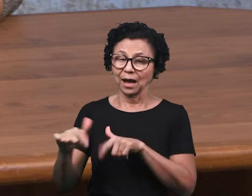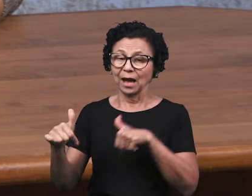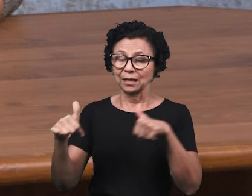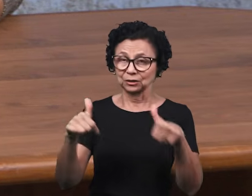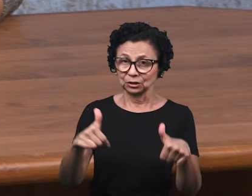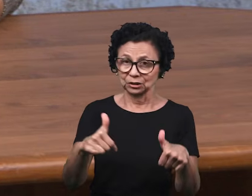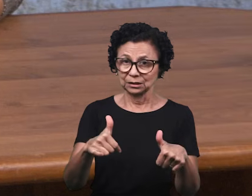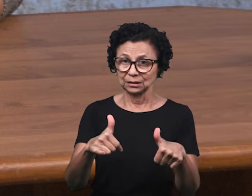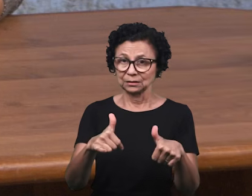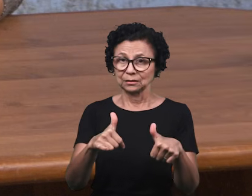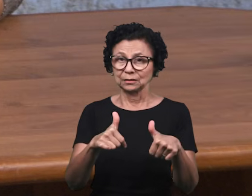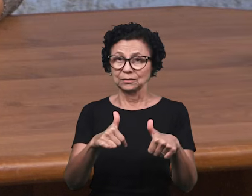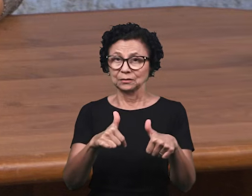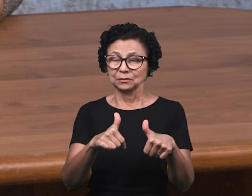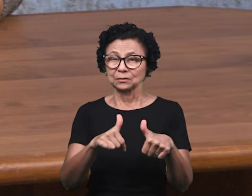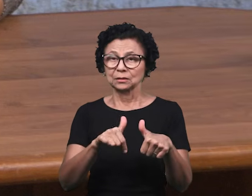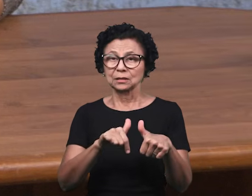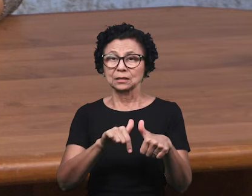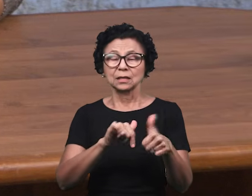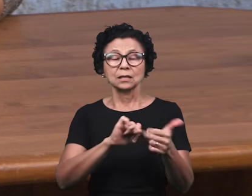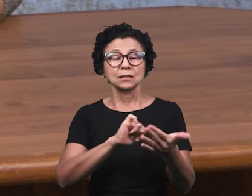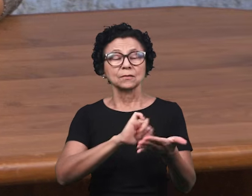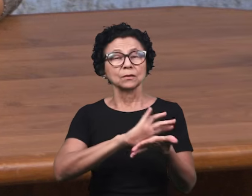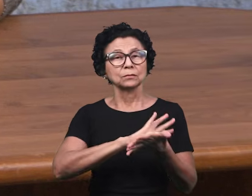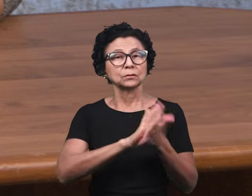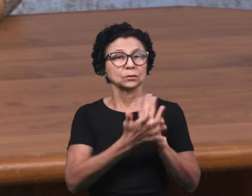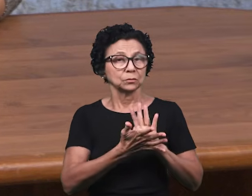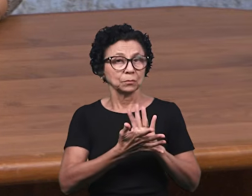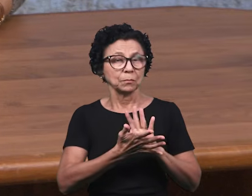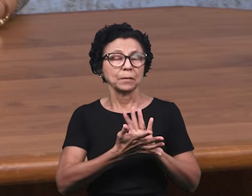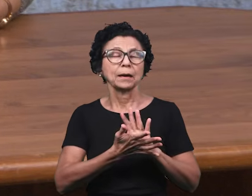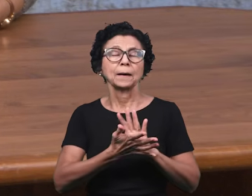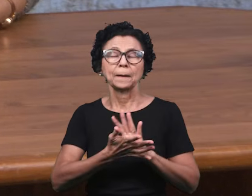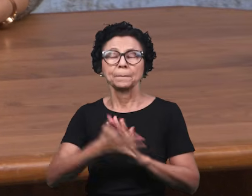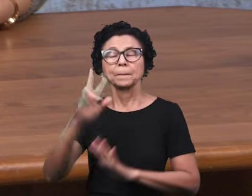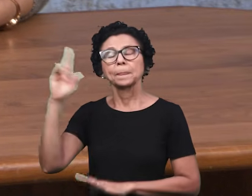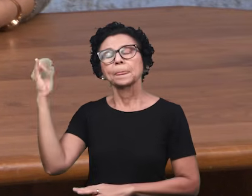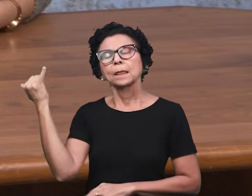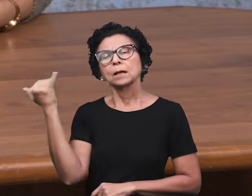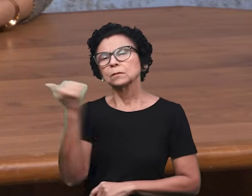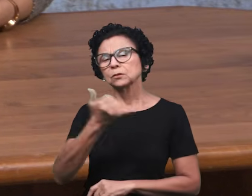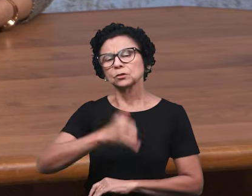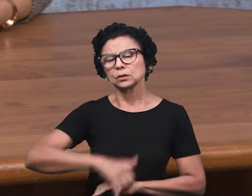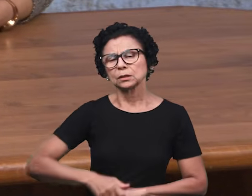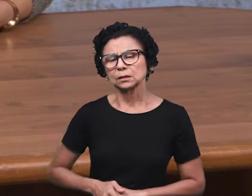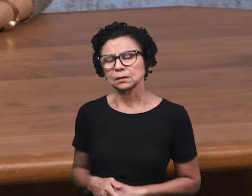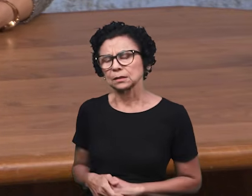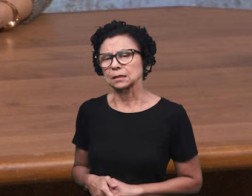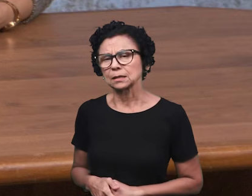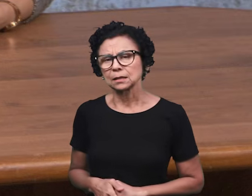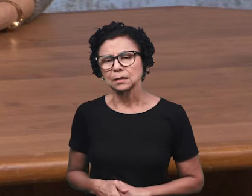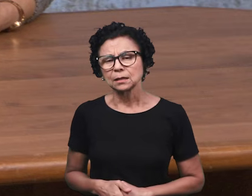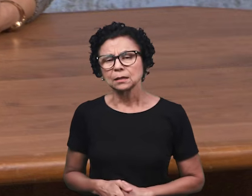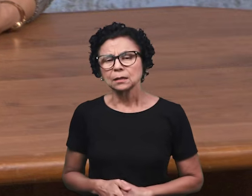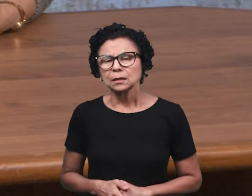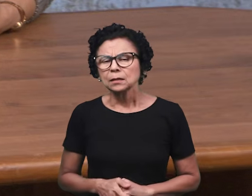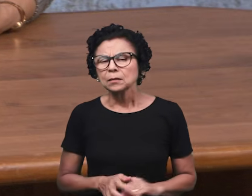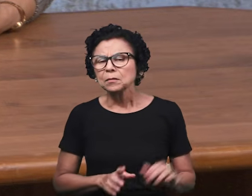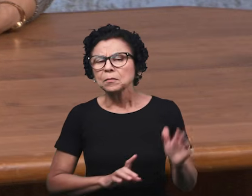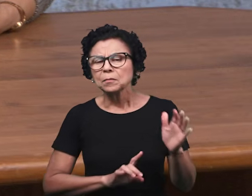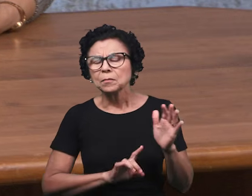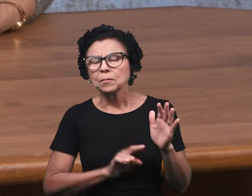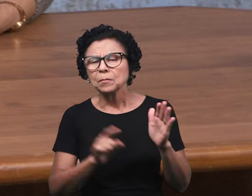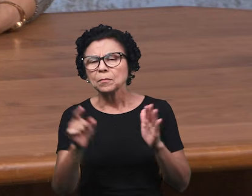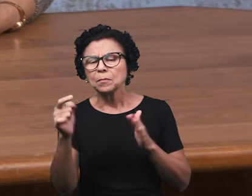o Senhor. Ponde-vos nos caminhos e vede e perguntai pelas veredas antigas qual